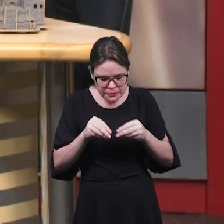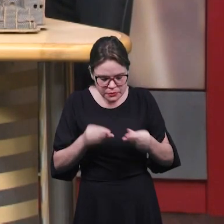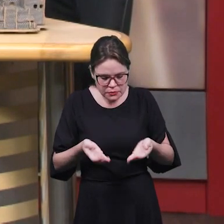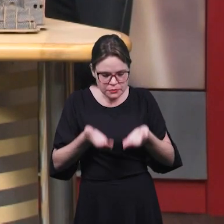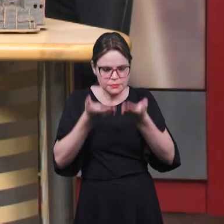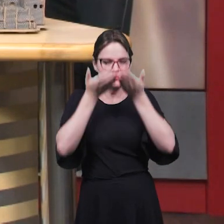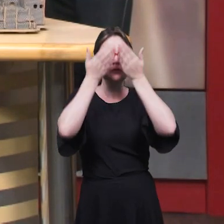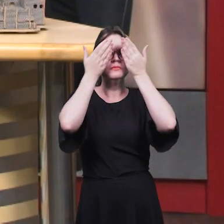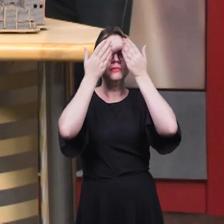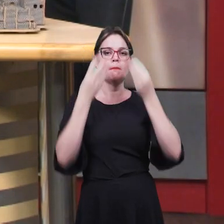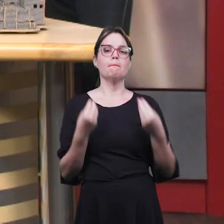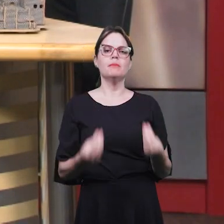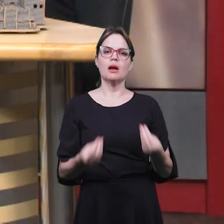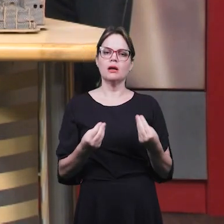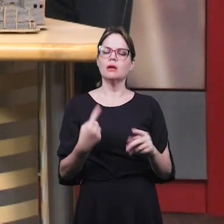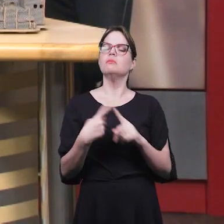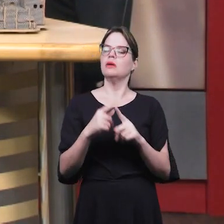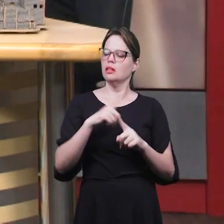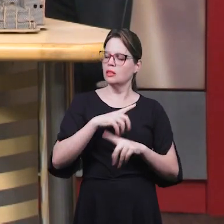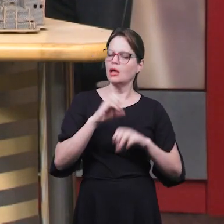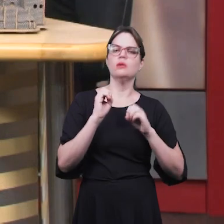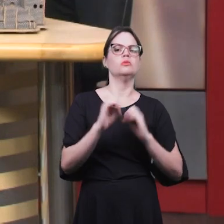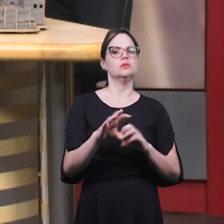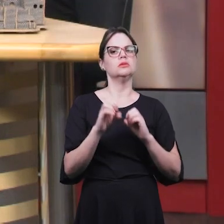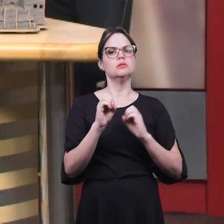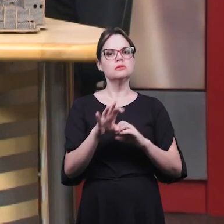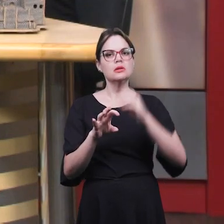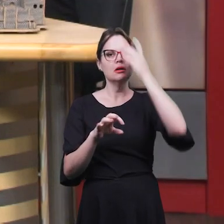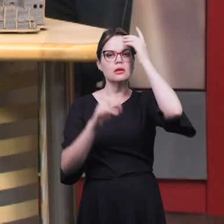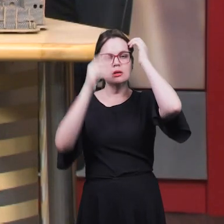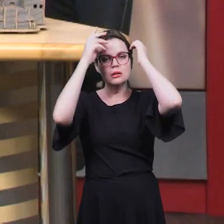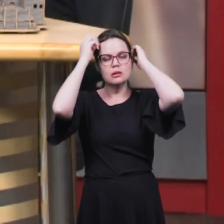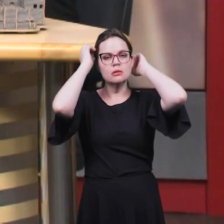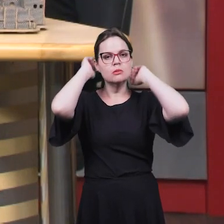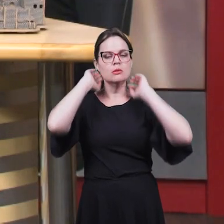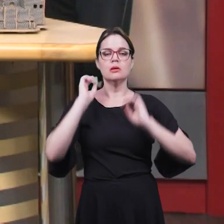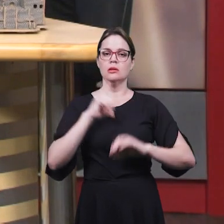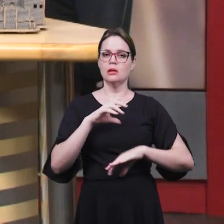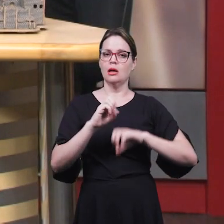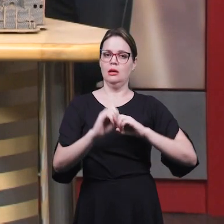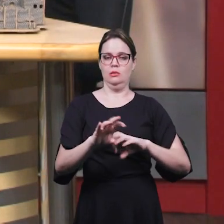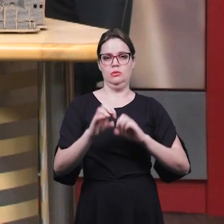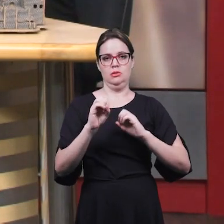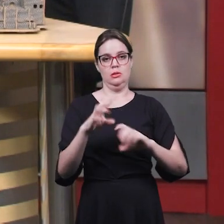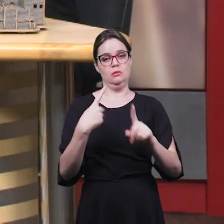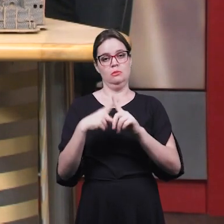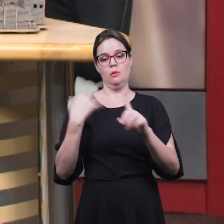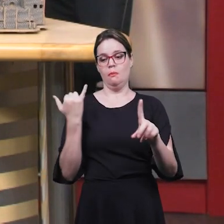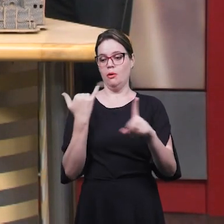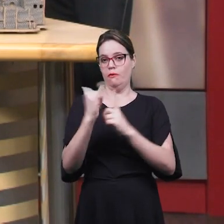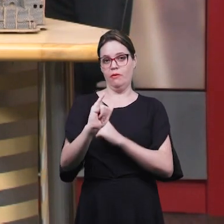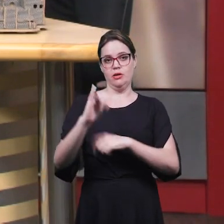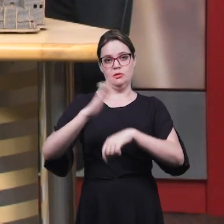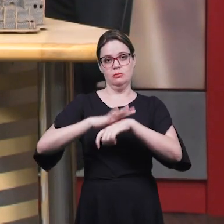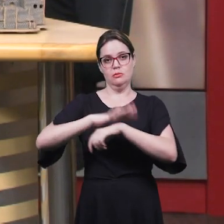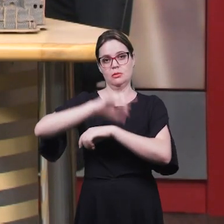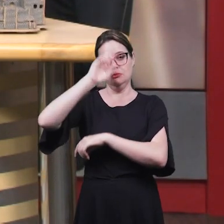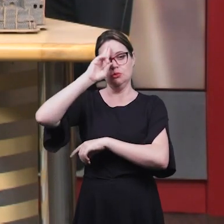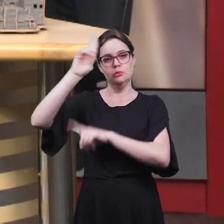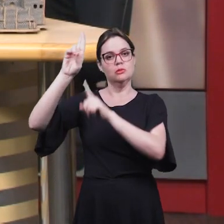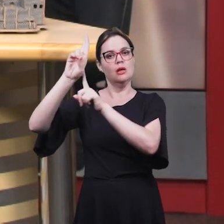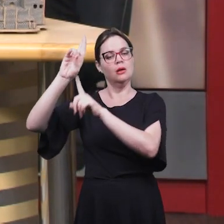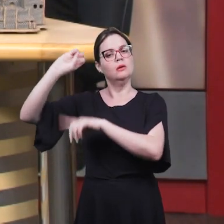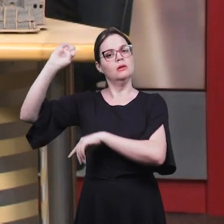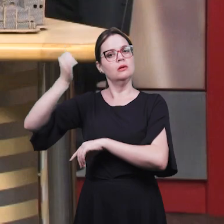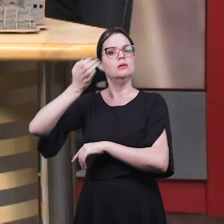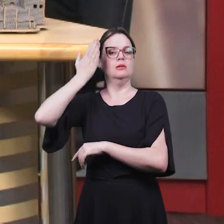ó. Sim. Um ensino. Então, quando você busca o profético, o profético é algo que vem da eternidade, o que o Senhor